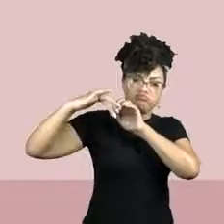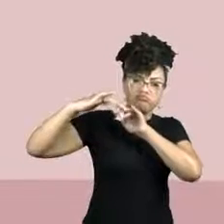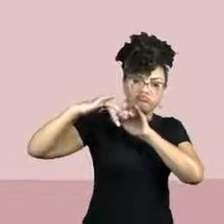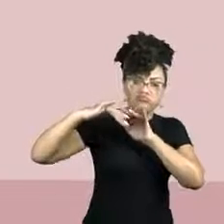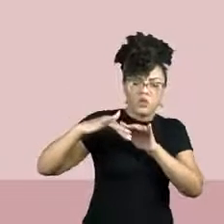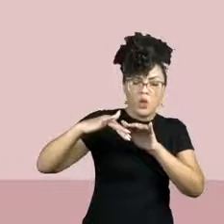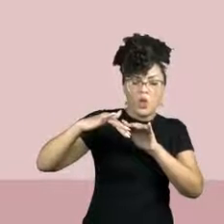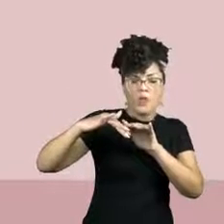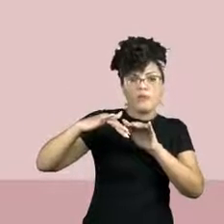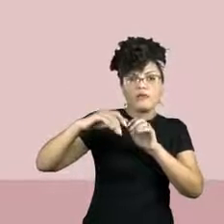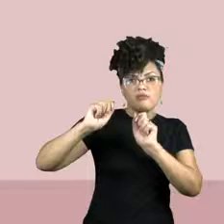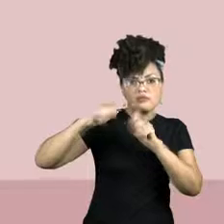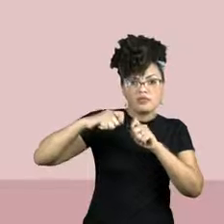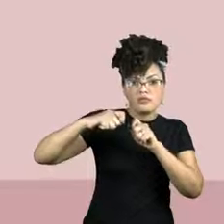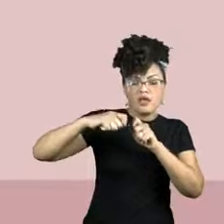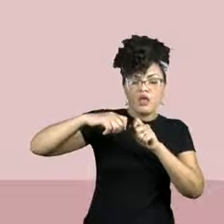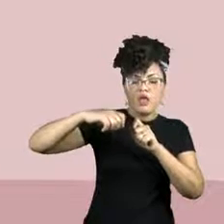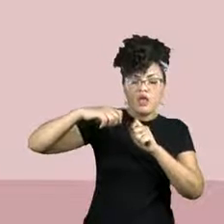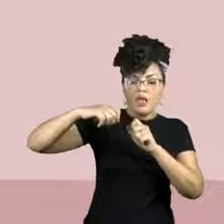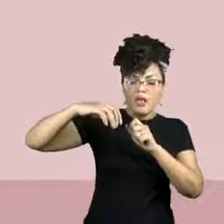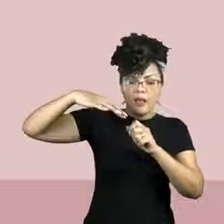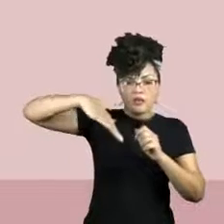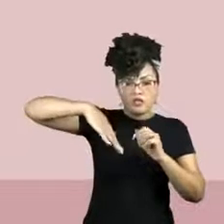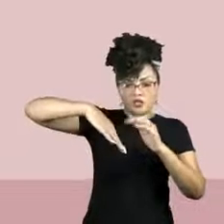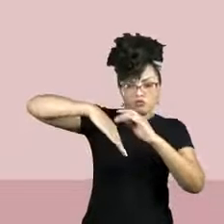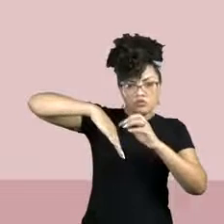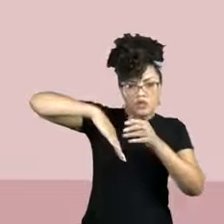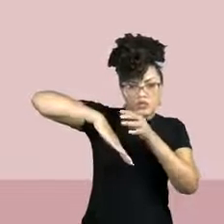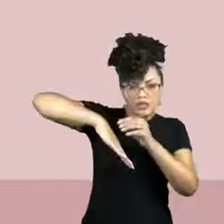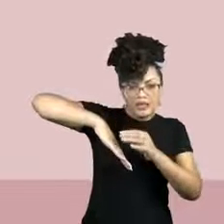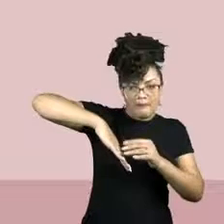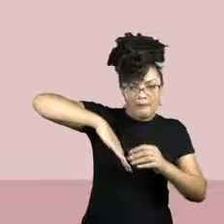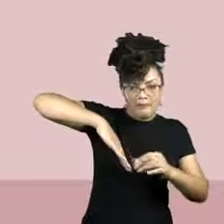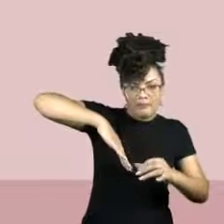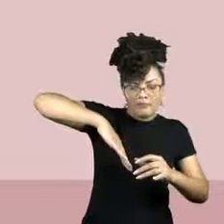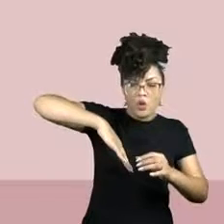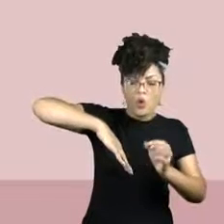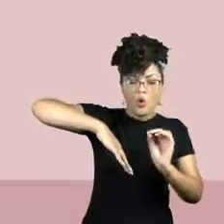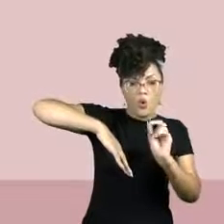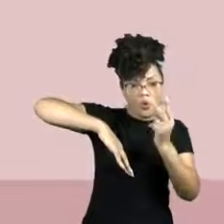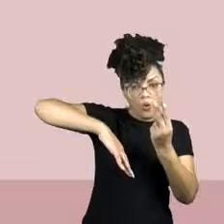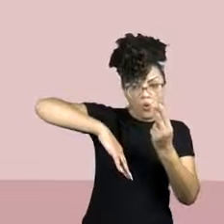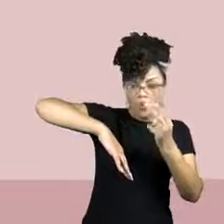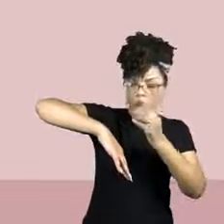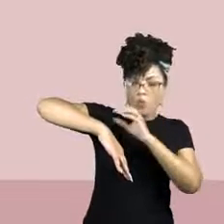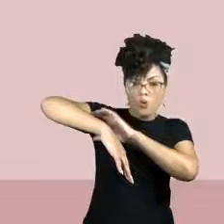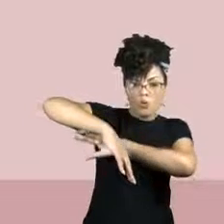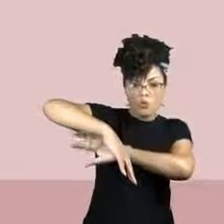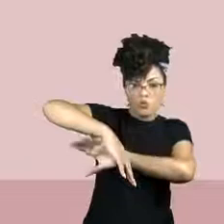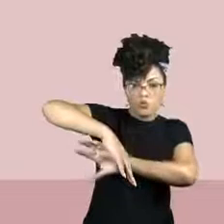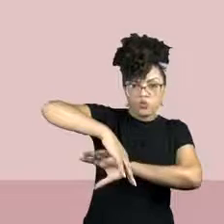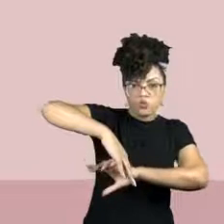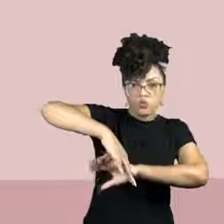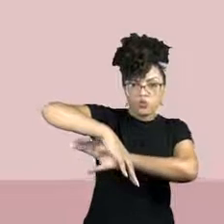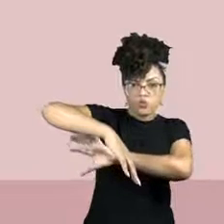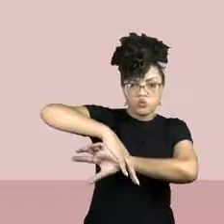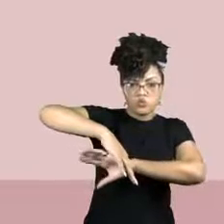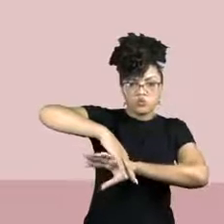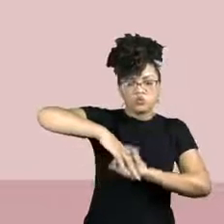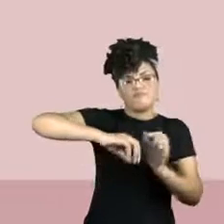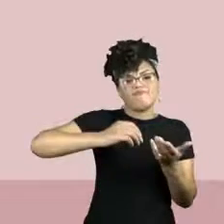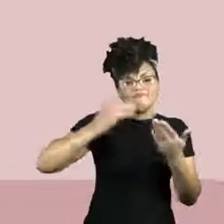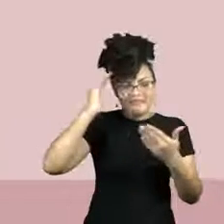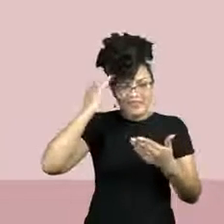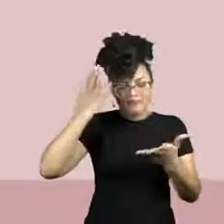um deslizamento também dentro do talude, né, contido dentro dessa inclinação. Tá? E, claro, se a gente